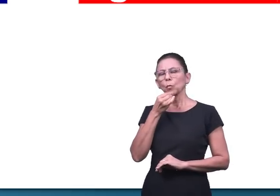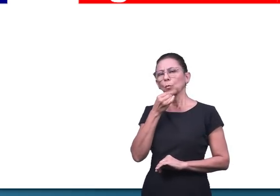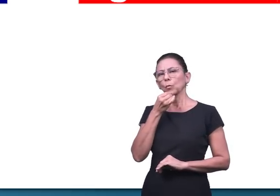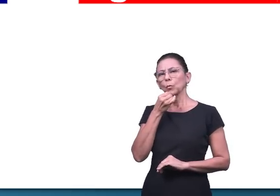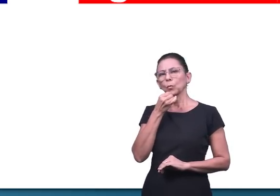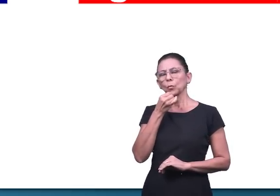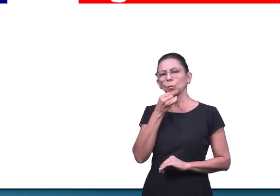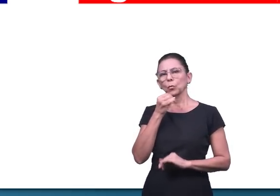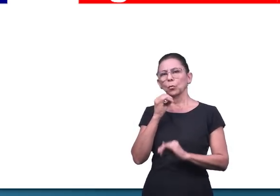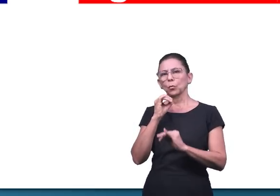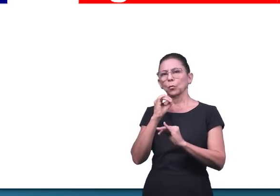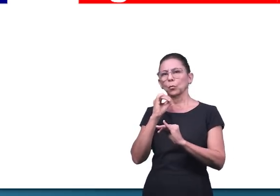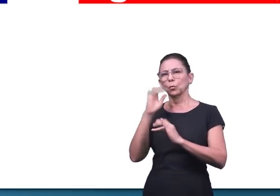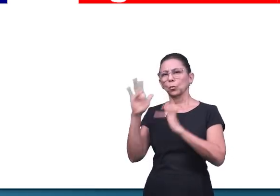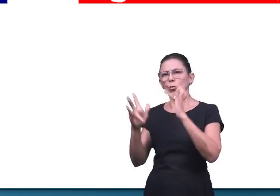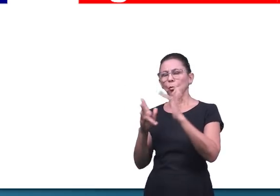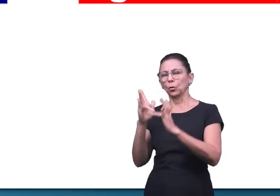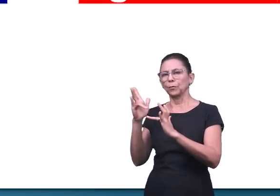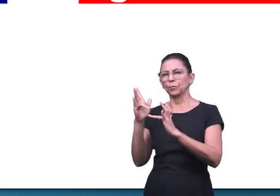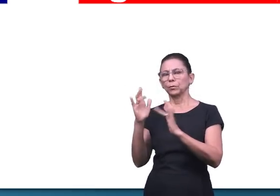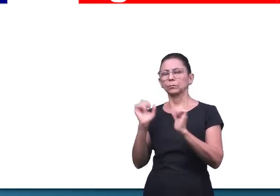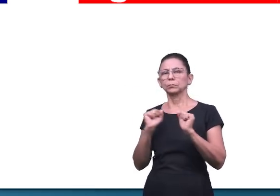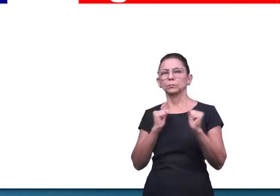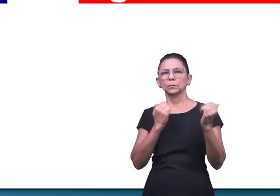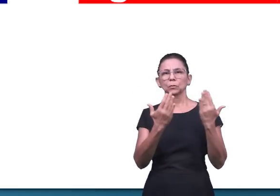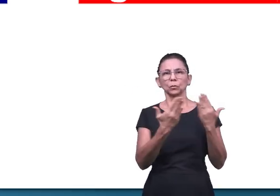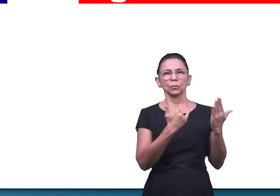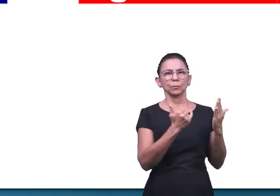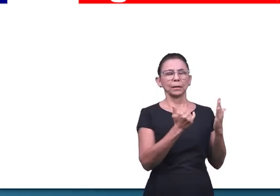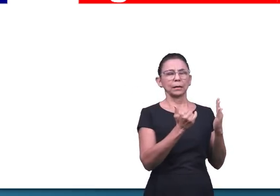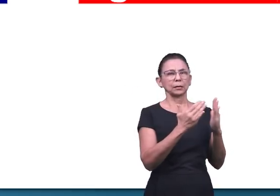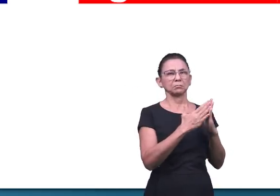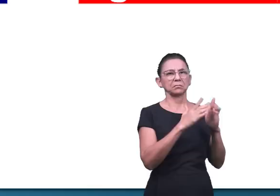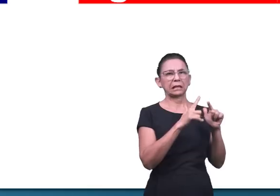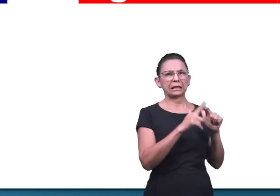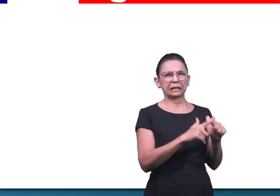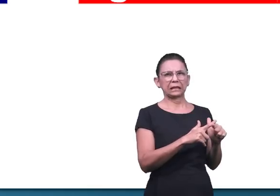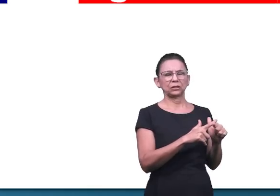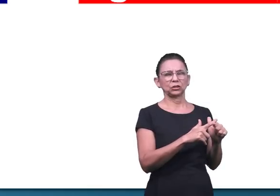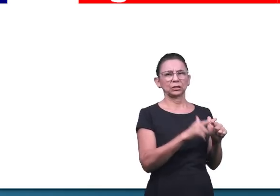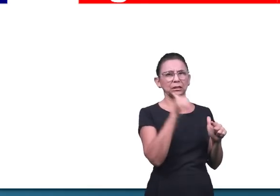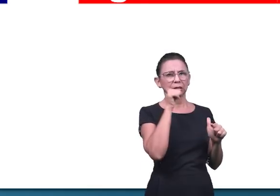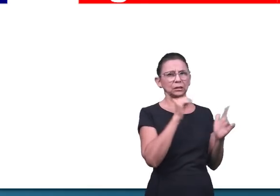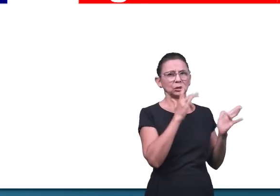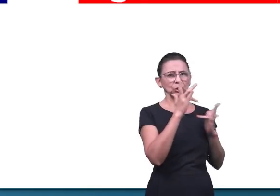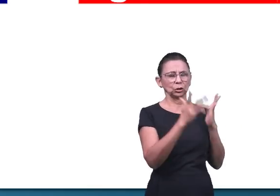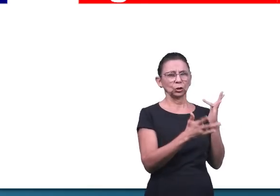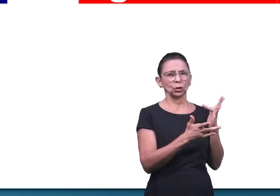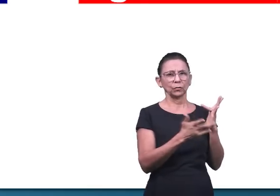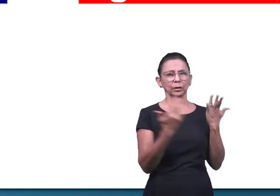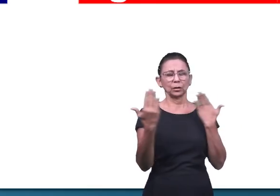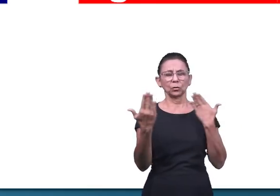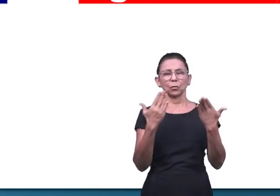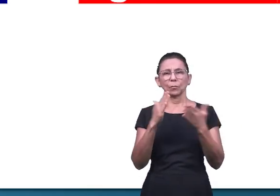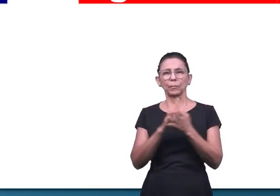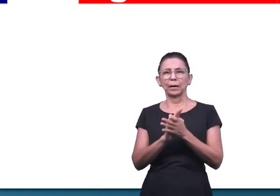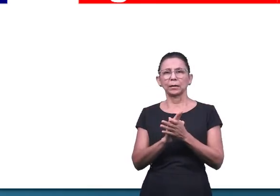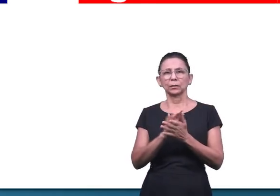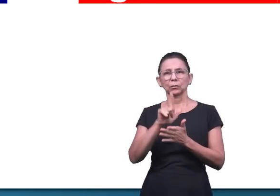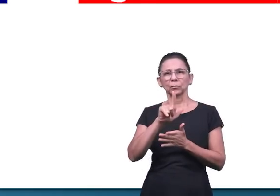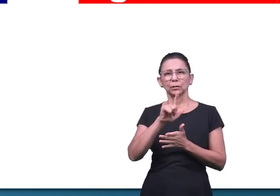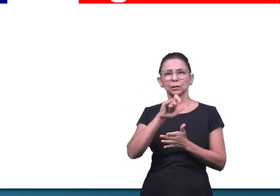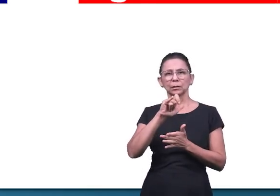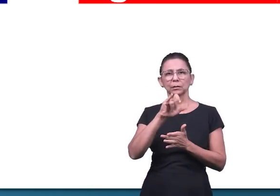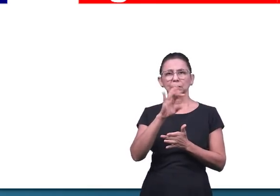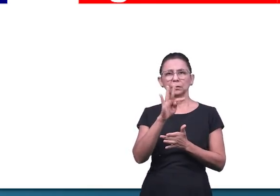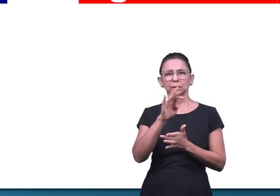3, verso 7, por que o noivo Jesus compara a noiva, a igreja, à liteira de Salomão?